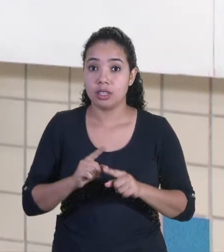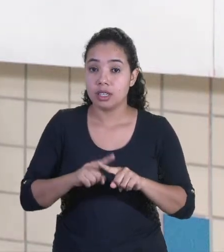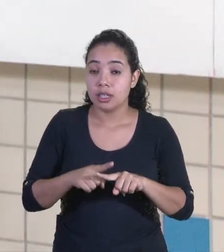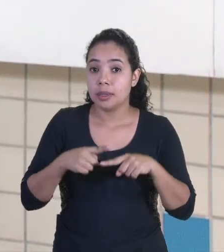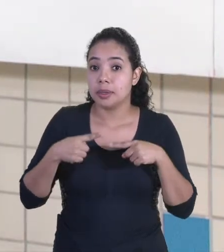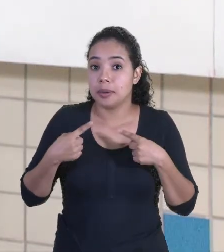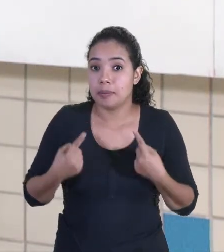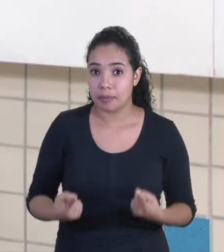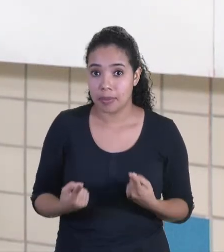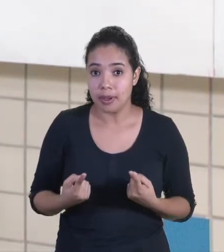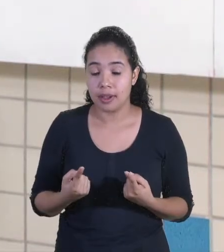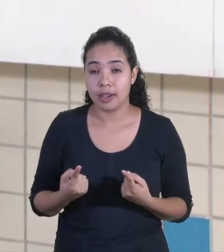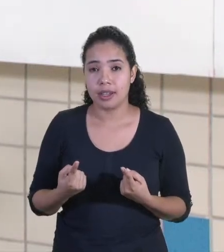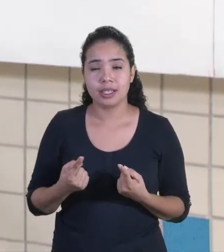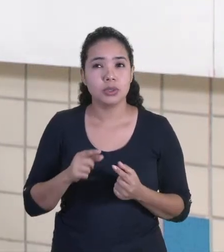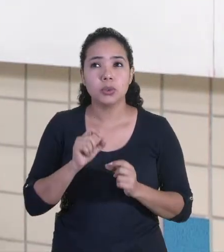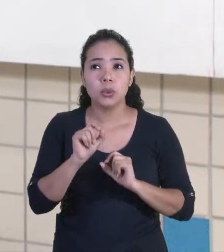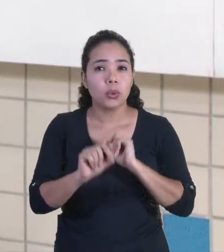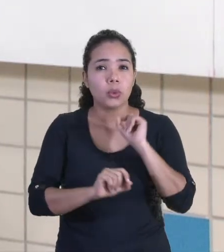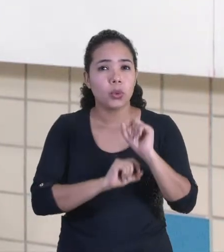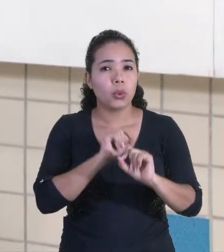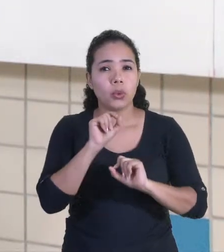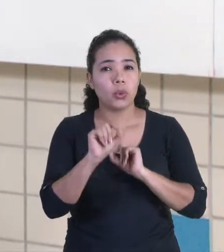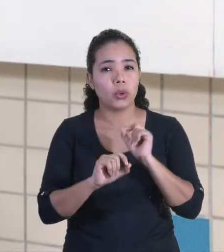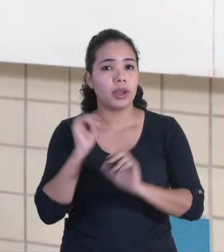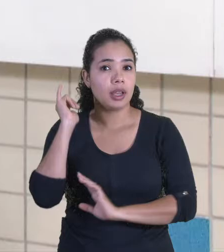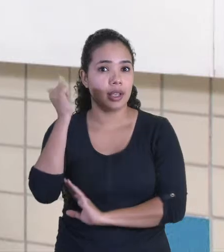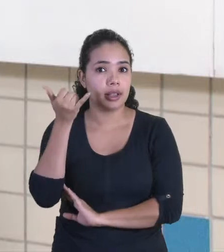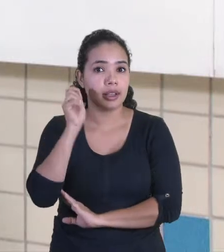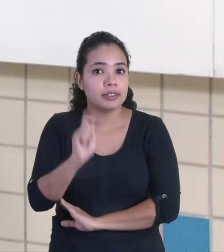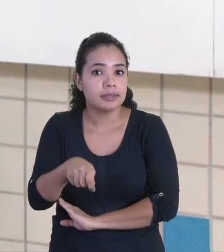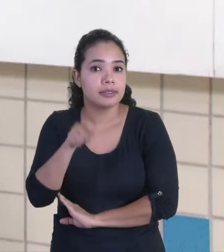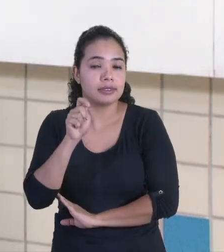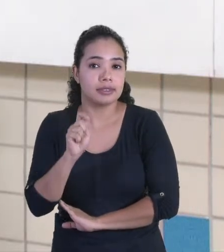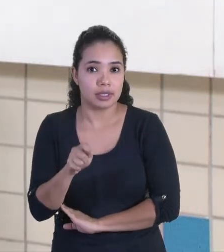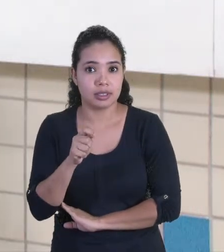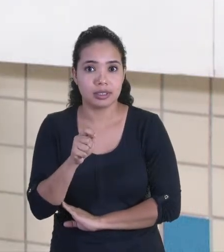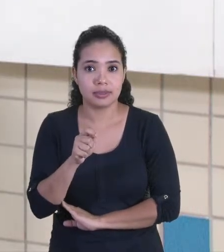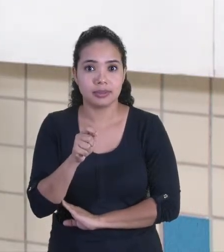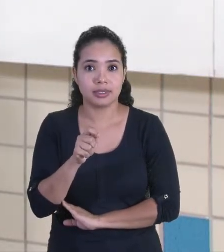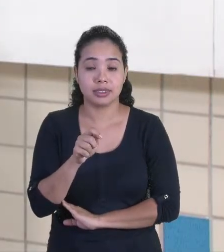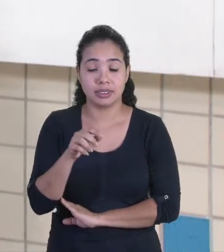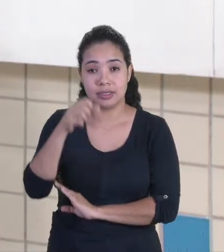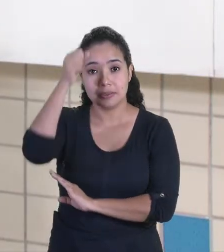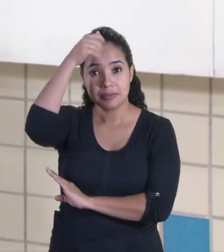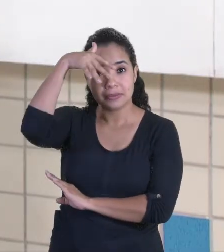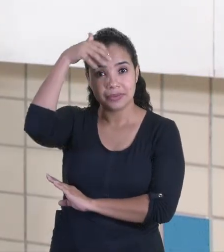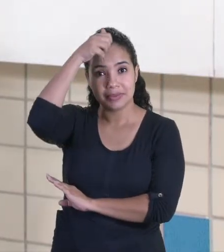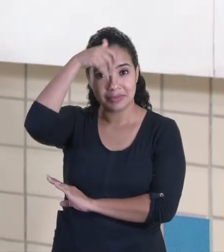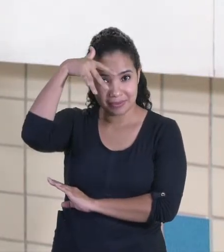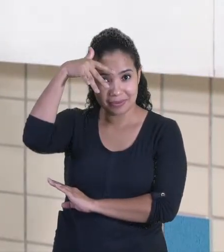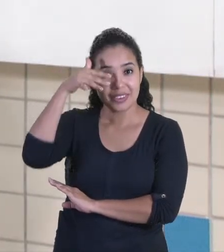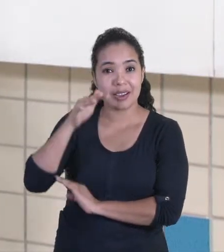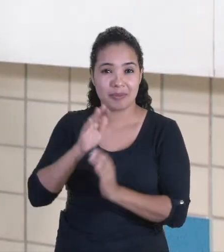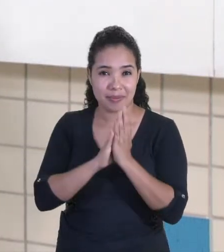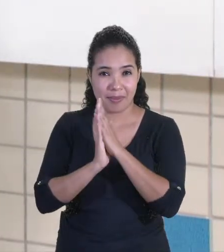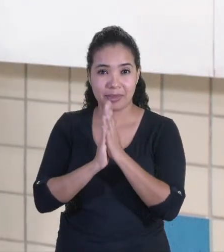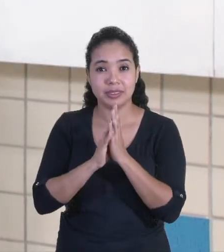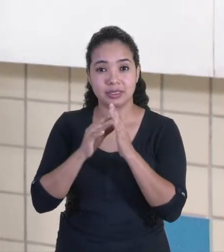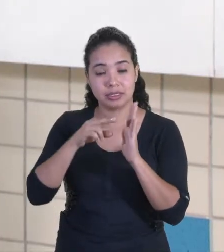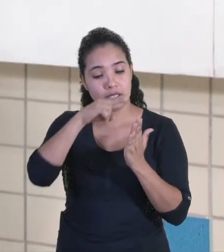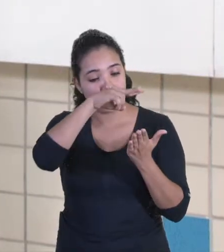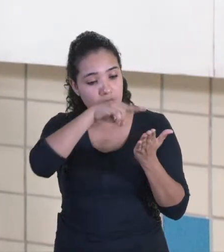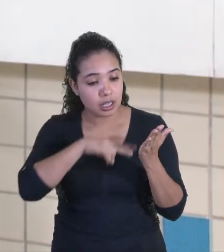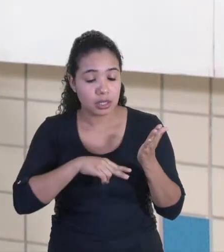Mas, afinal, o que são contos de fadas? A Fava irá fazer a leitura desse texto que